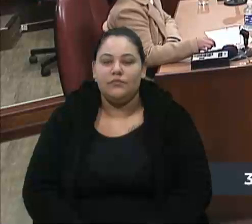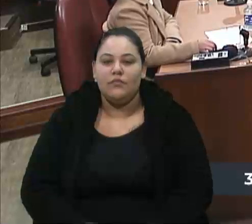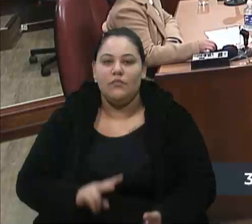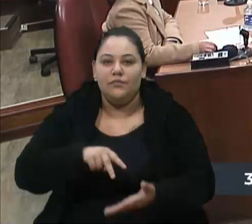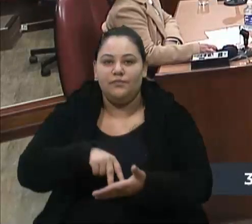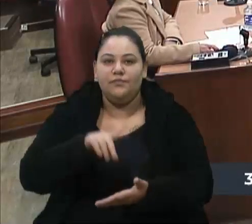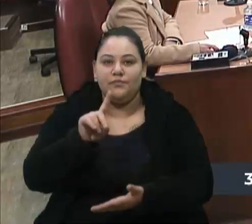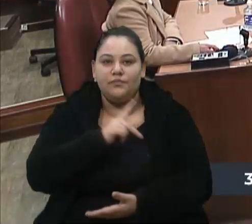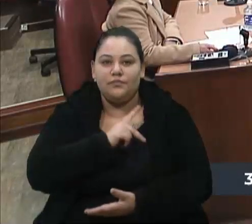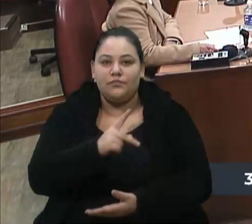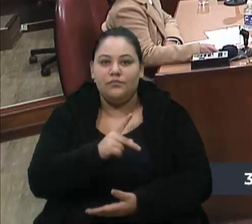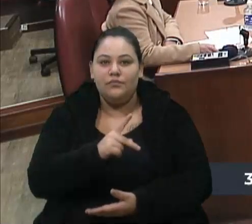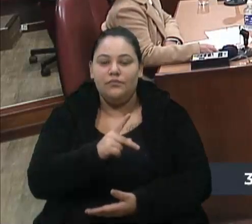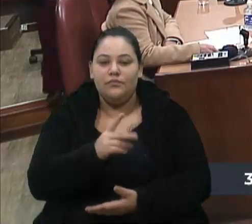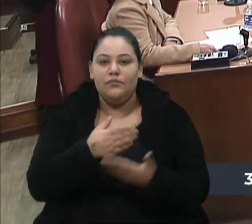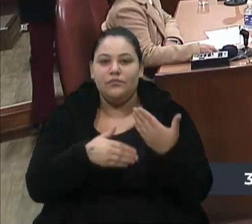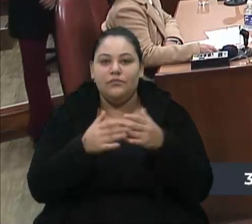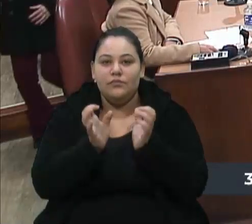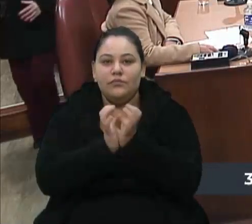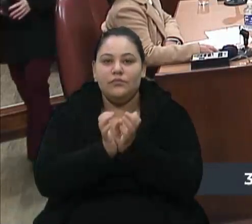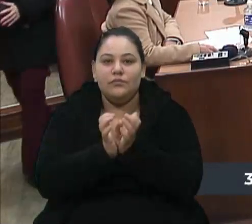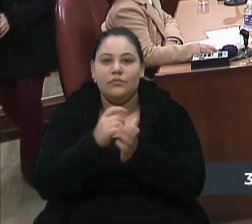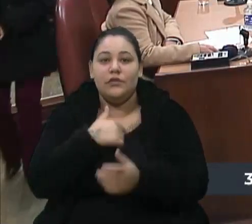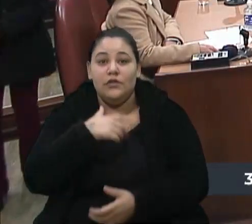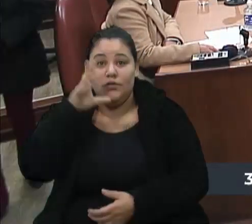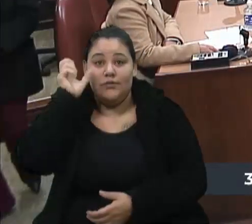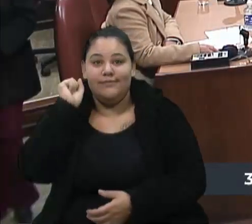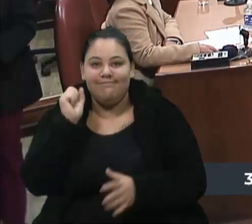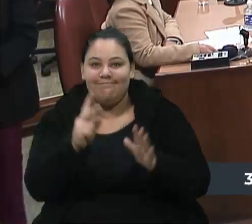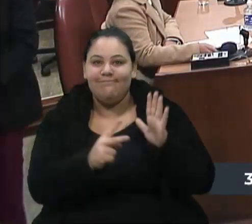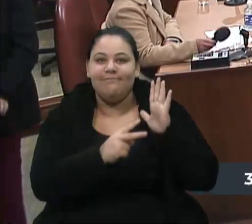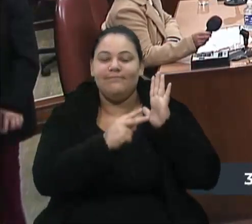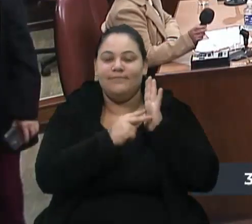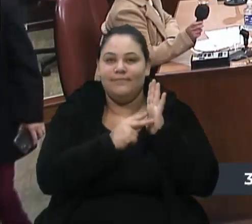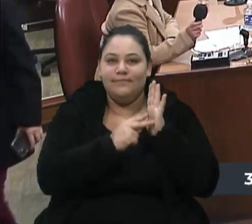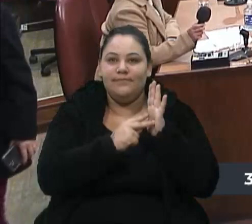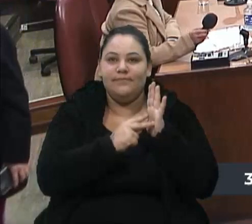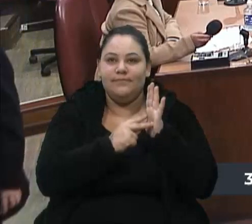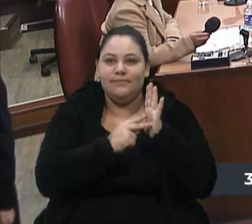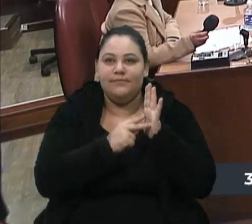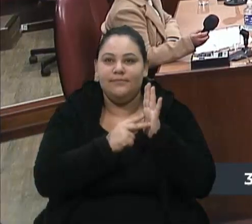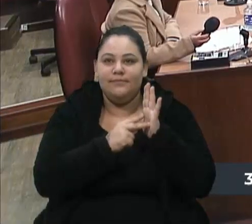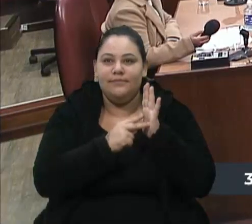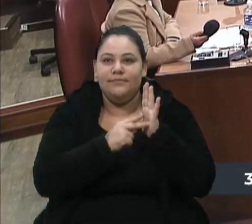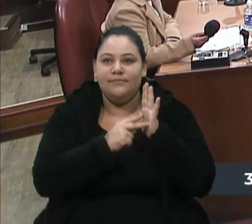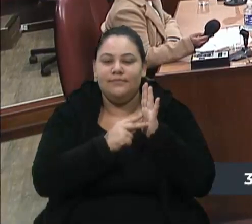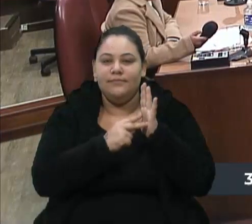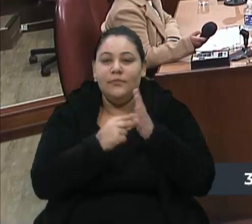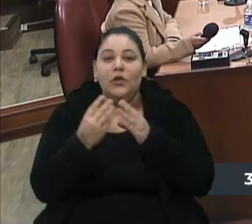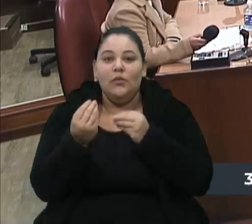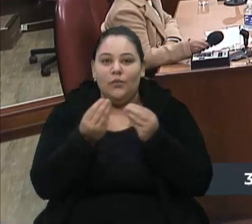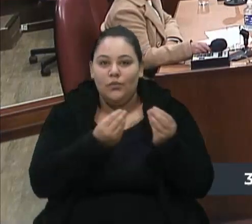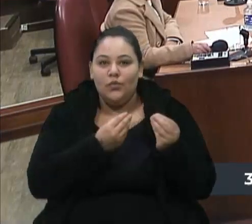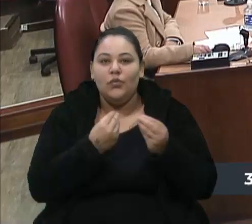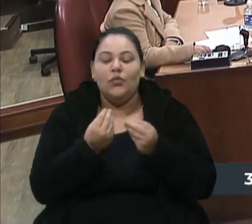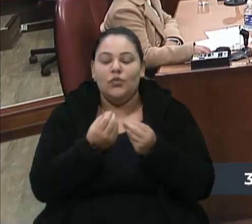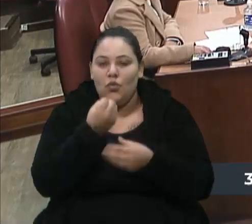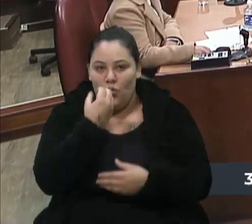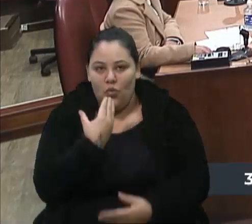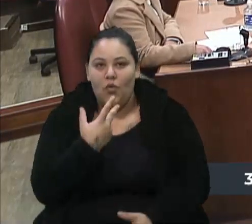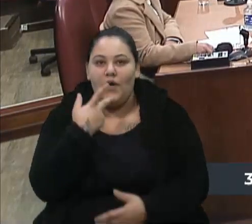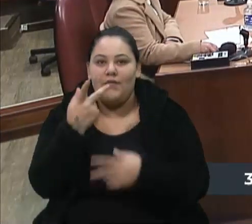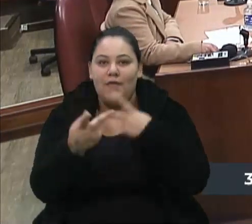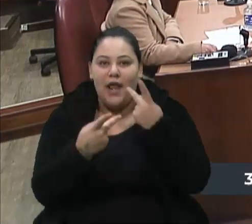Senhor presidente, colegas, estava ouvindo atentamente os colegas, muito produtivas falas